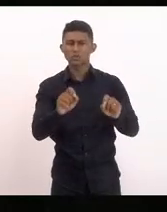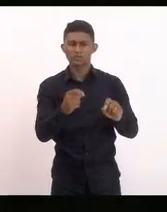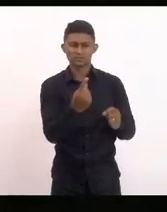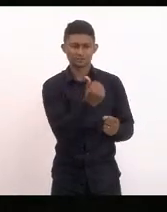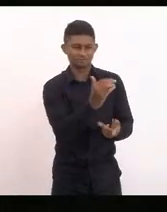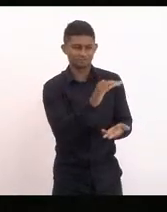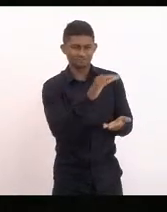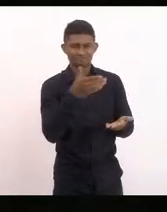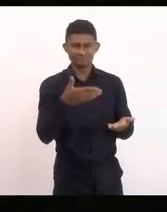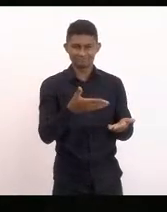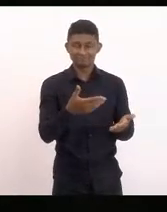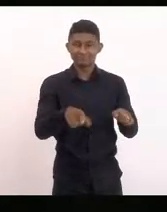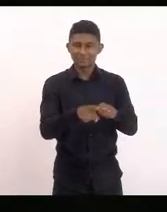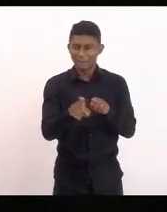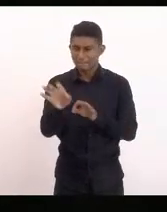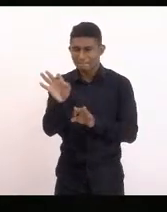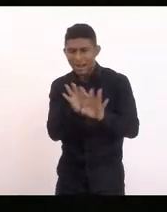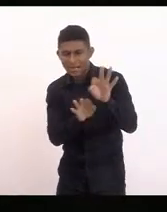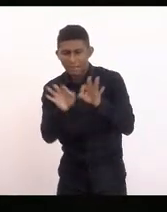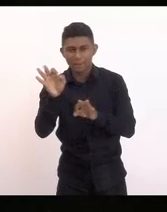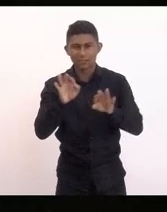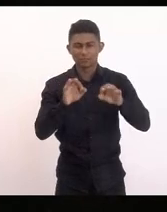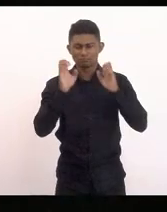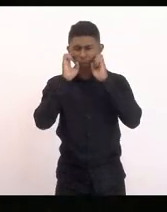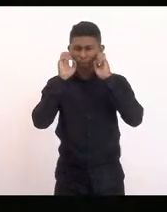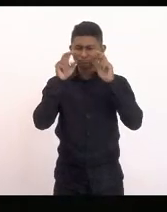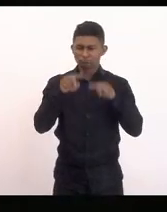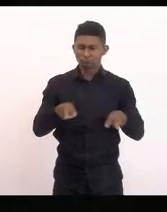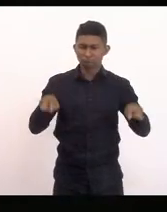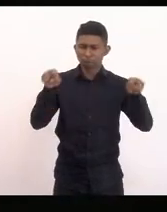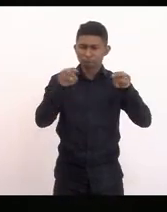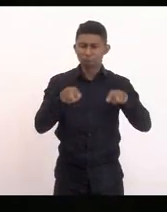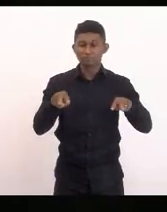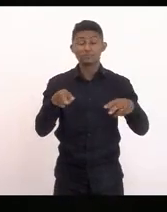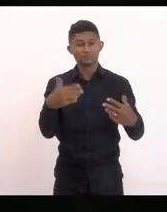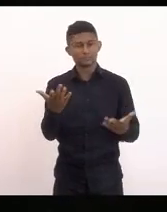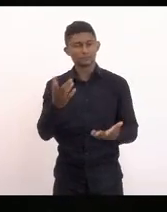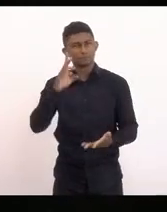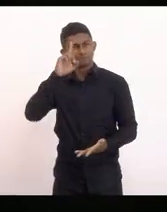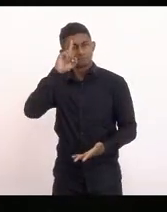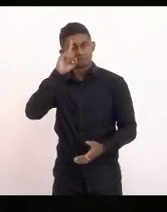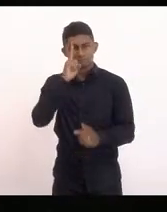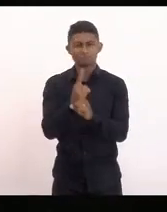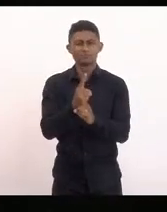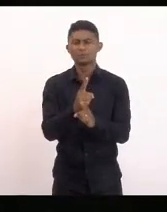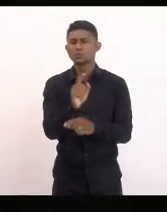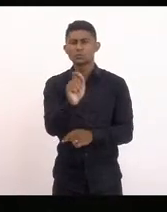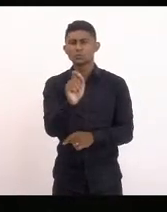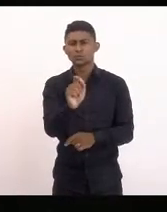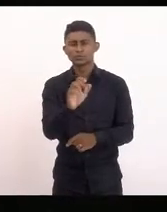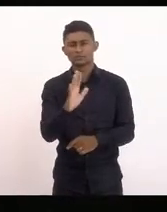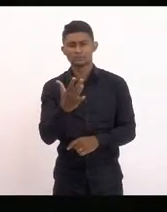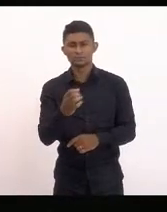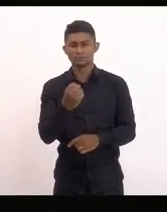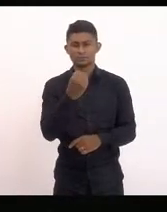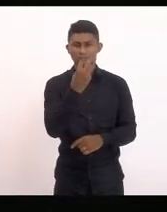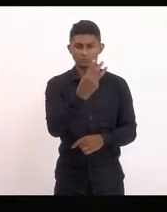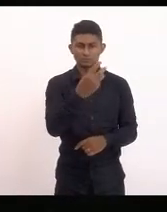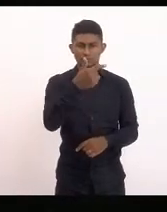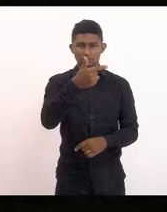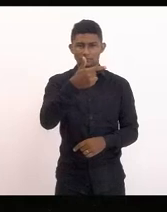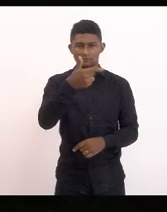atento ao planejamento, e aí descobri, como foi dito aqui, que em torno de 312